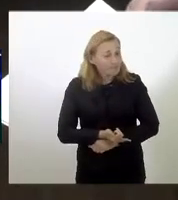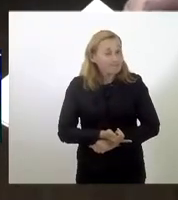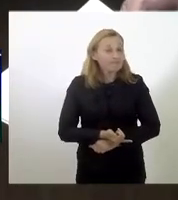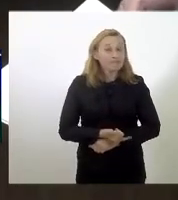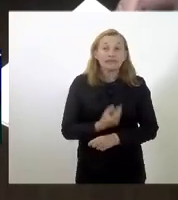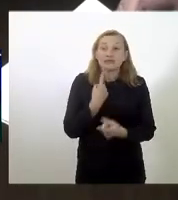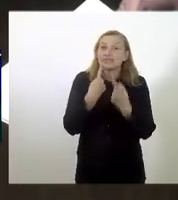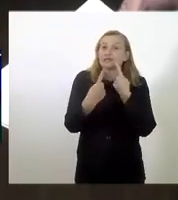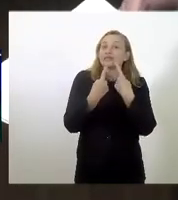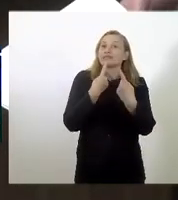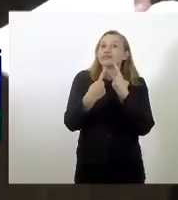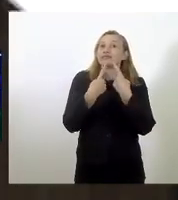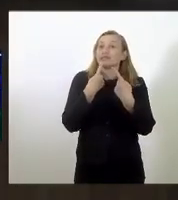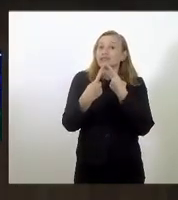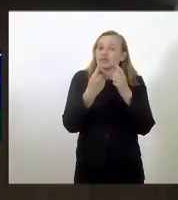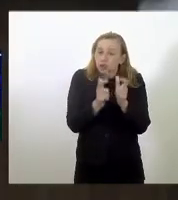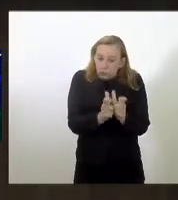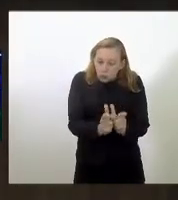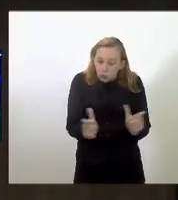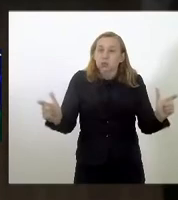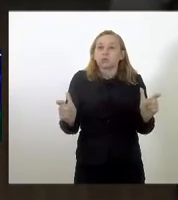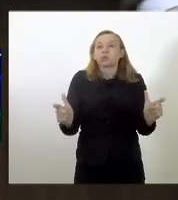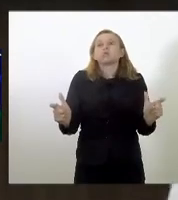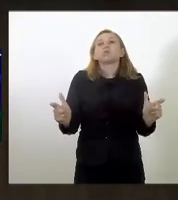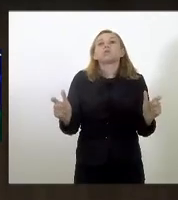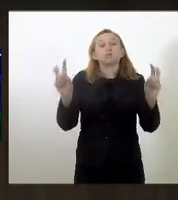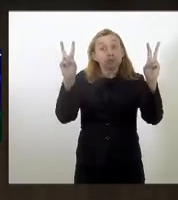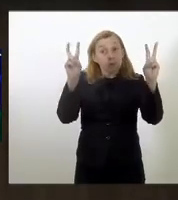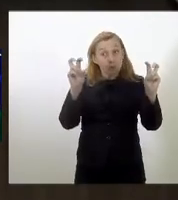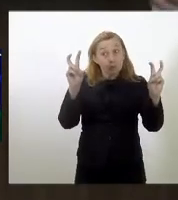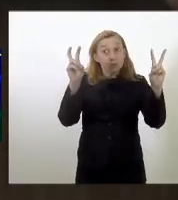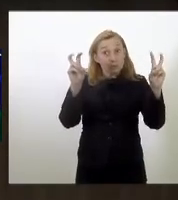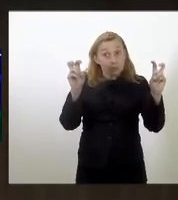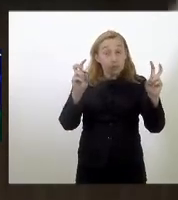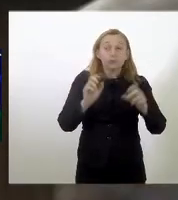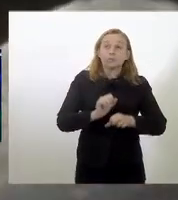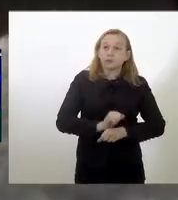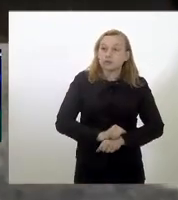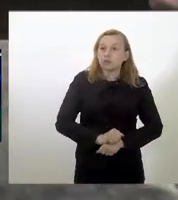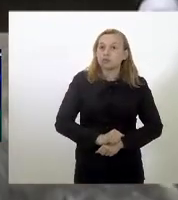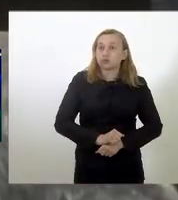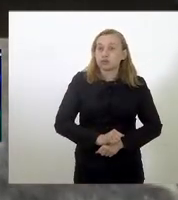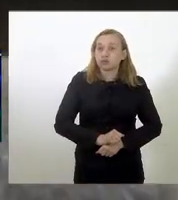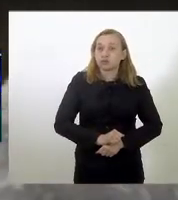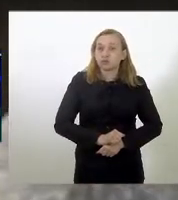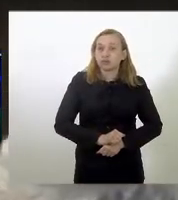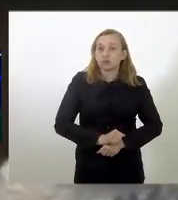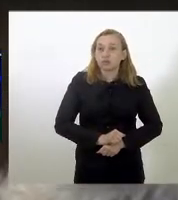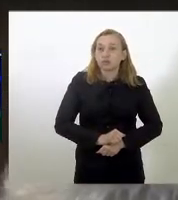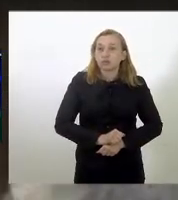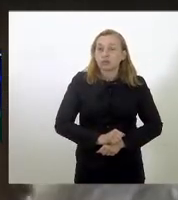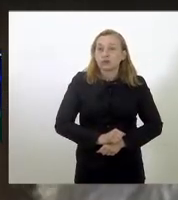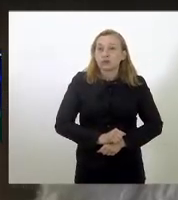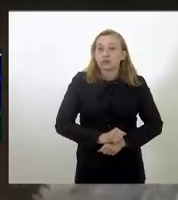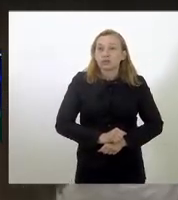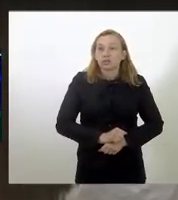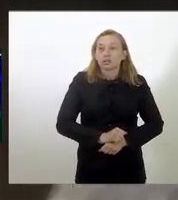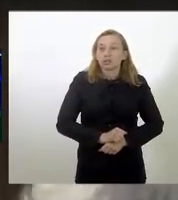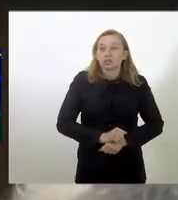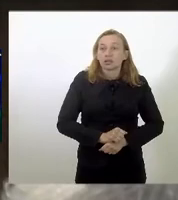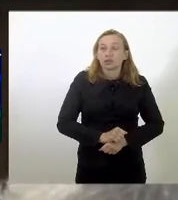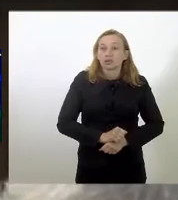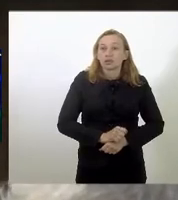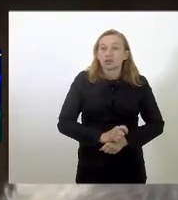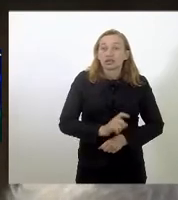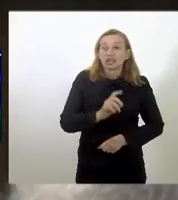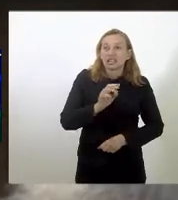um debate grande sobre esse tema, sobre a equiparação do tratamento tributário feito numa cola